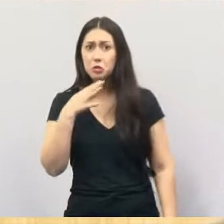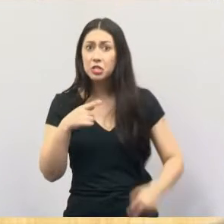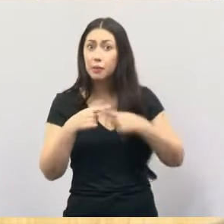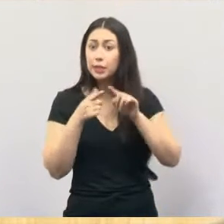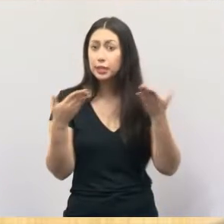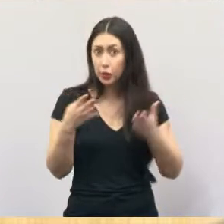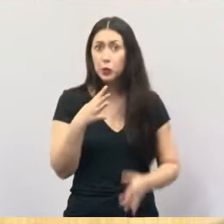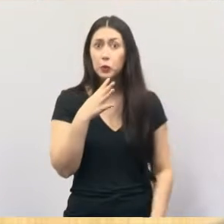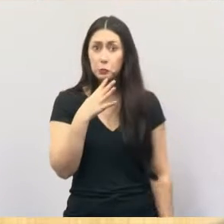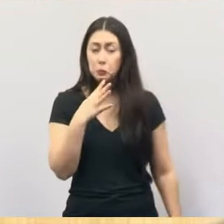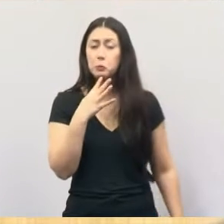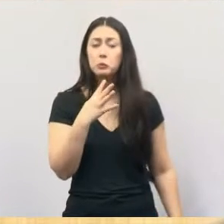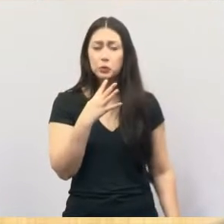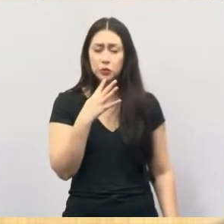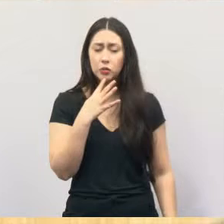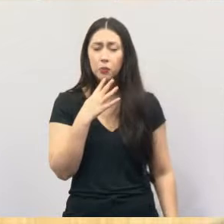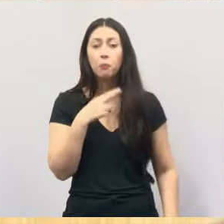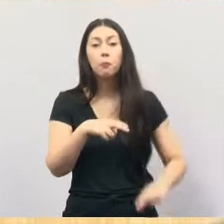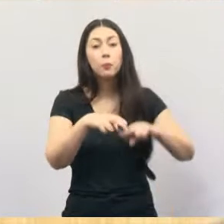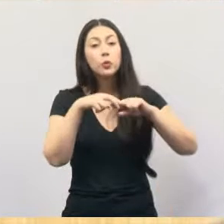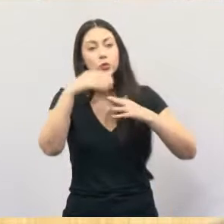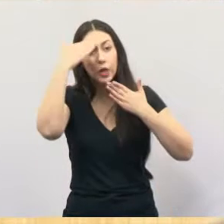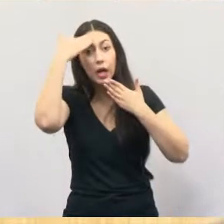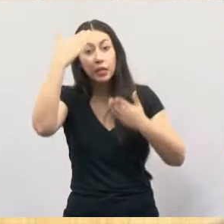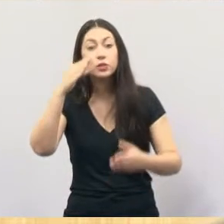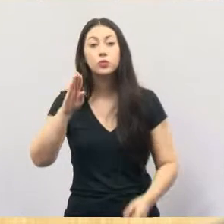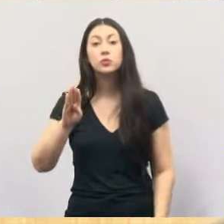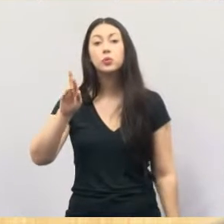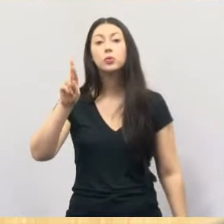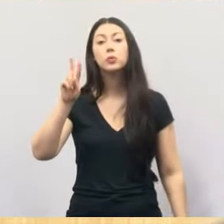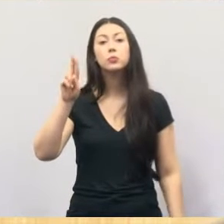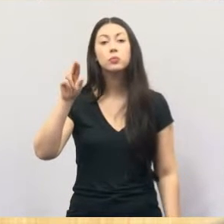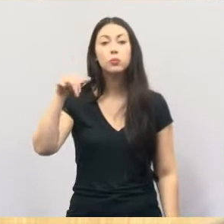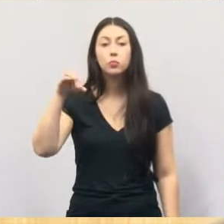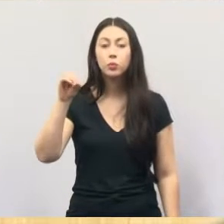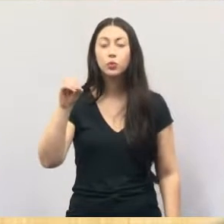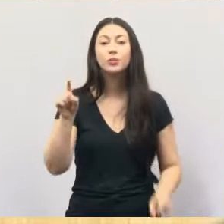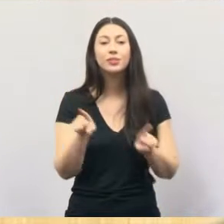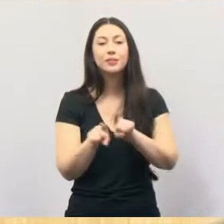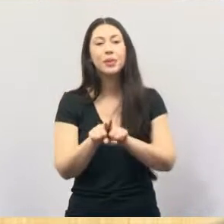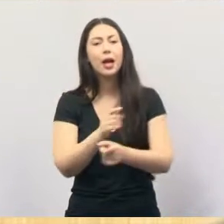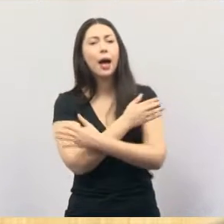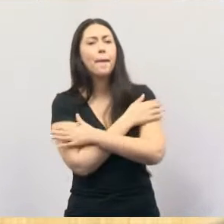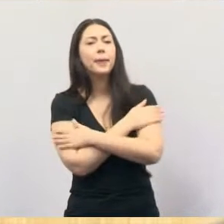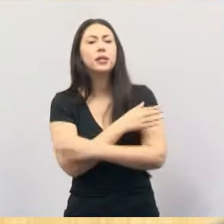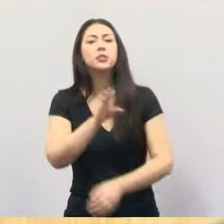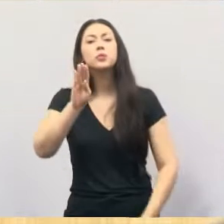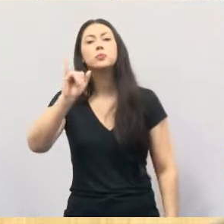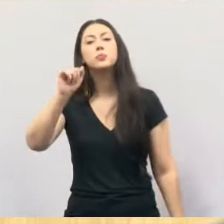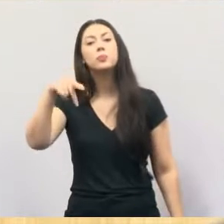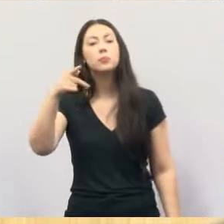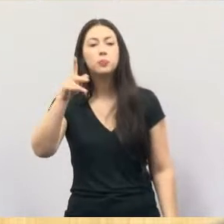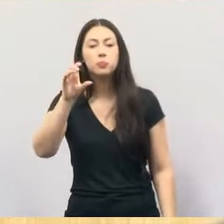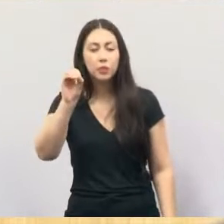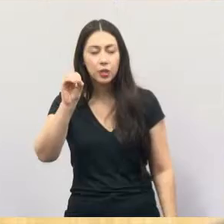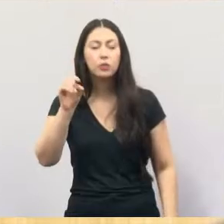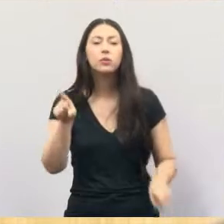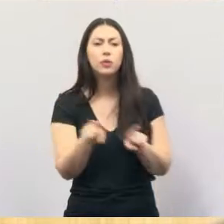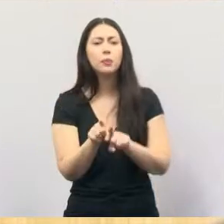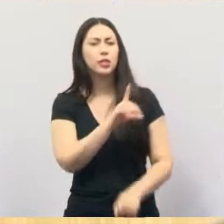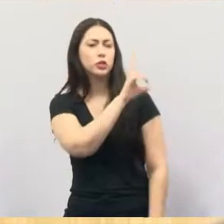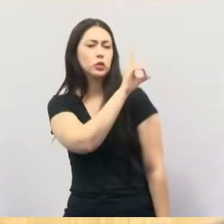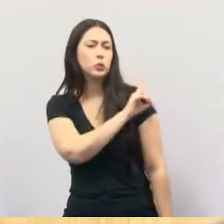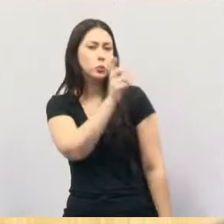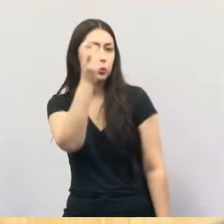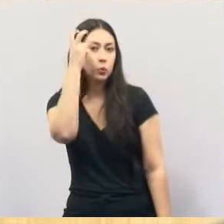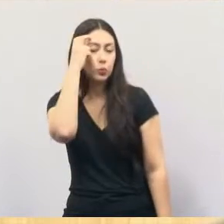aqui na cidade. Então agradeço ao Bruno, mandar um abraço aqui para o Binho que está presente, também foi diretor da cultura aqui